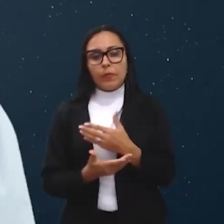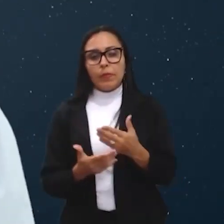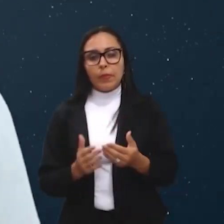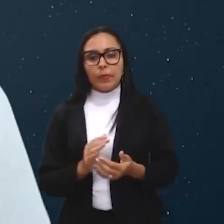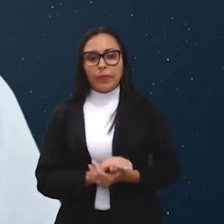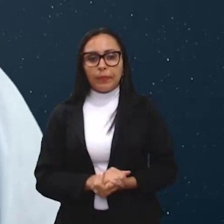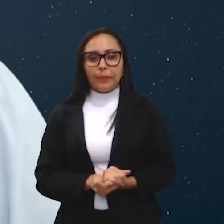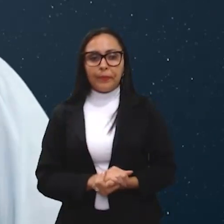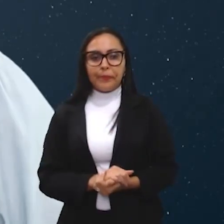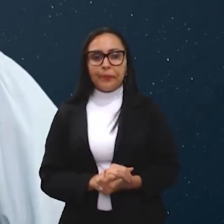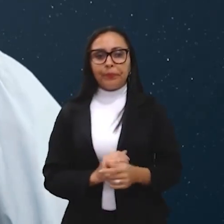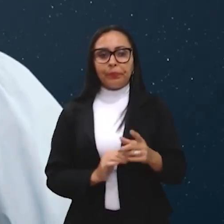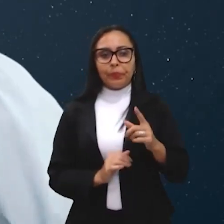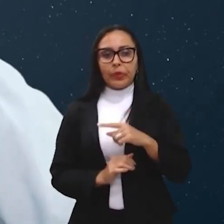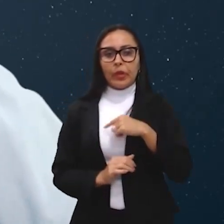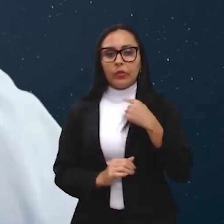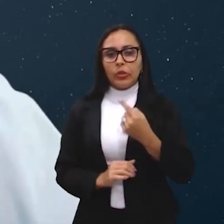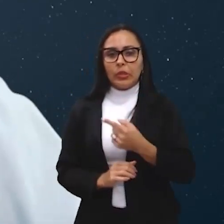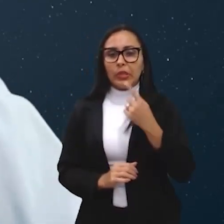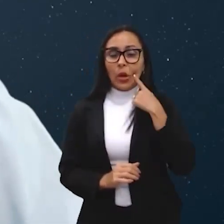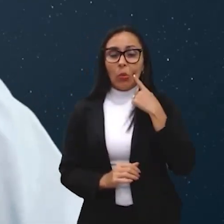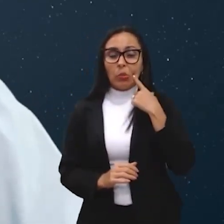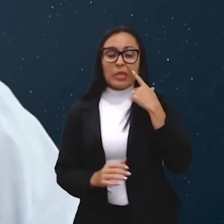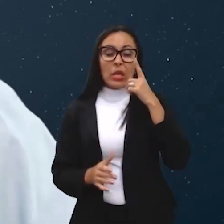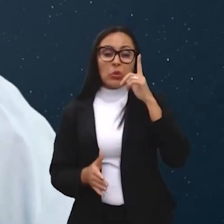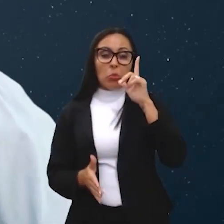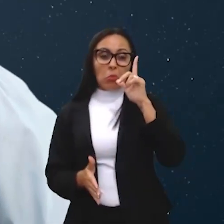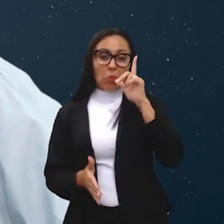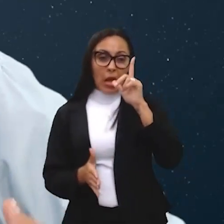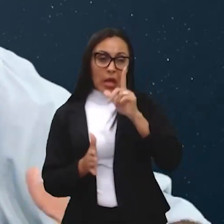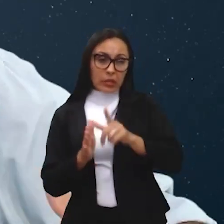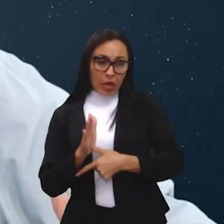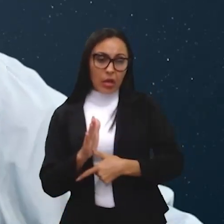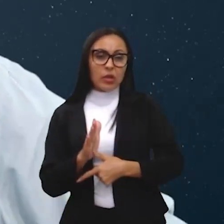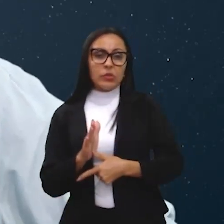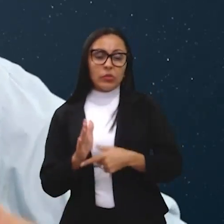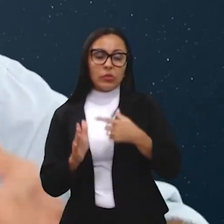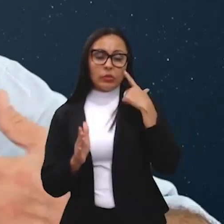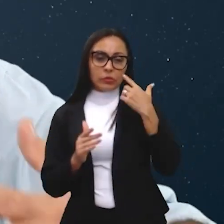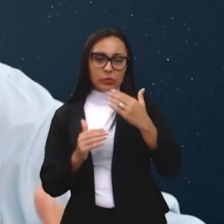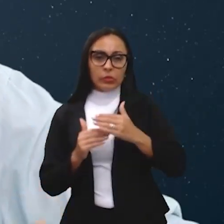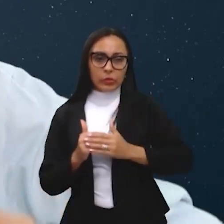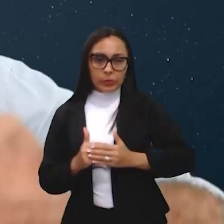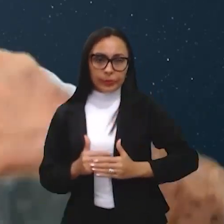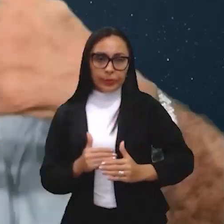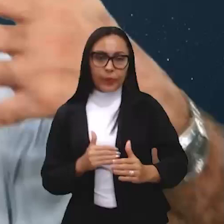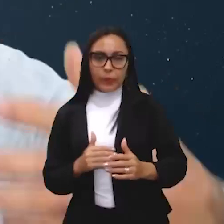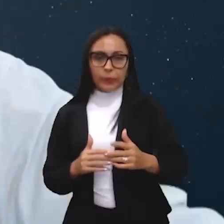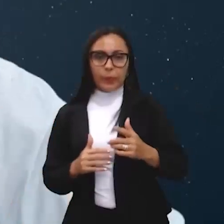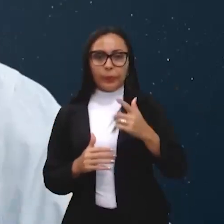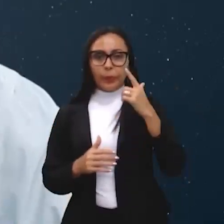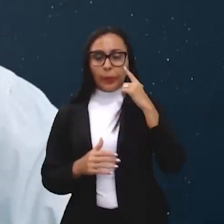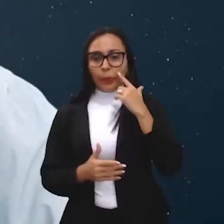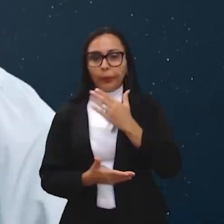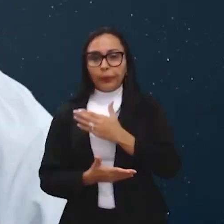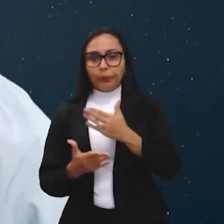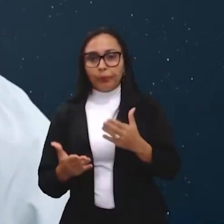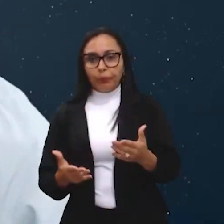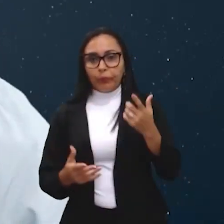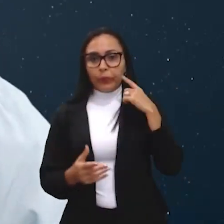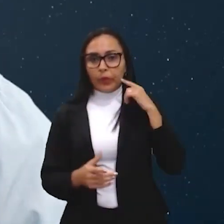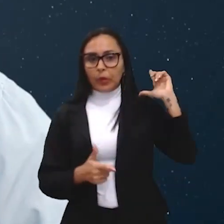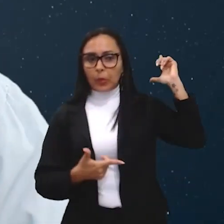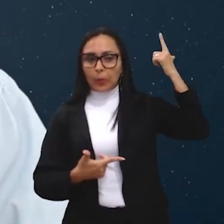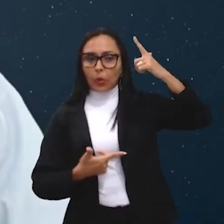superado, então a gente dá um certo atraso desse início, né, de modernidade estética